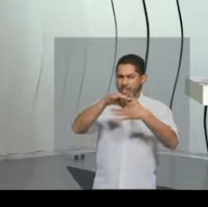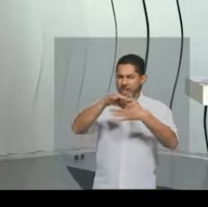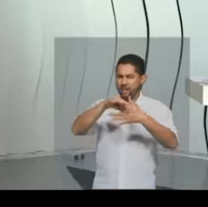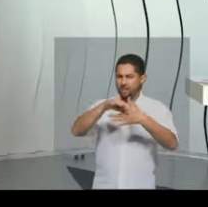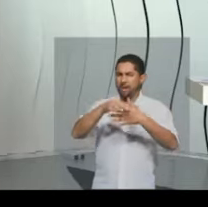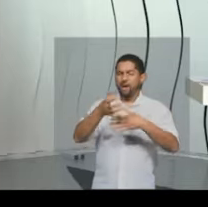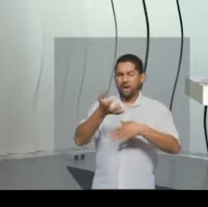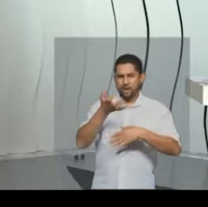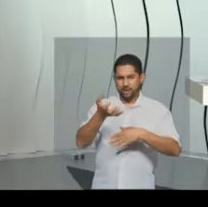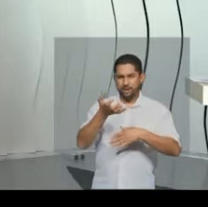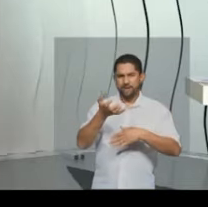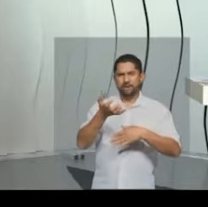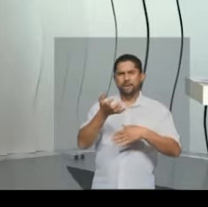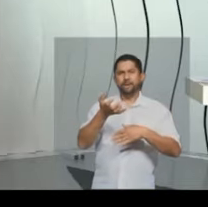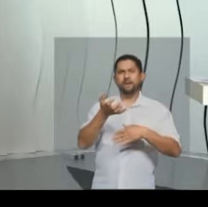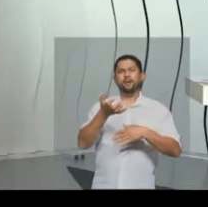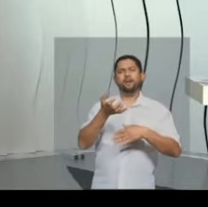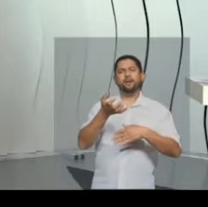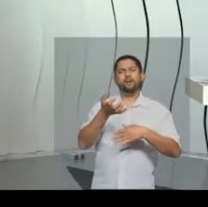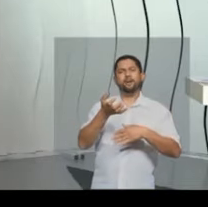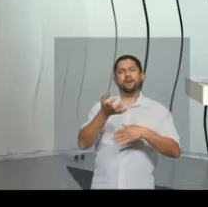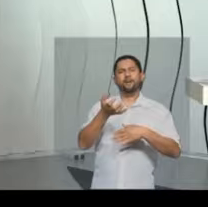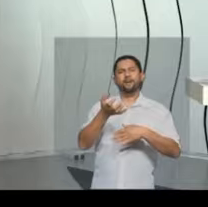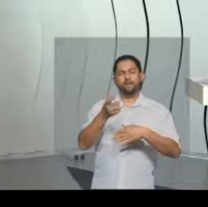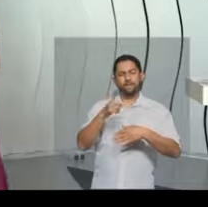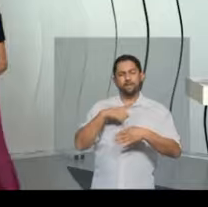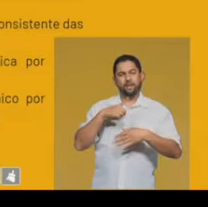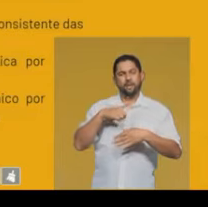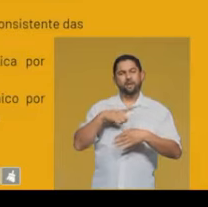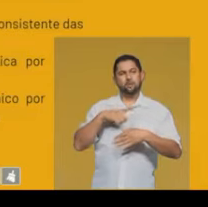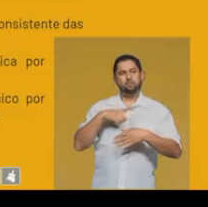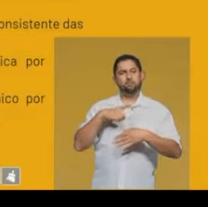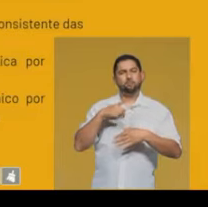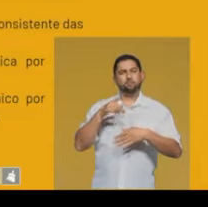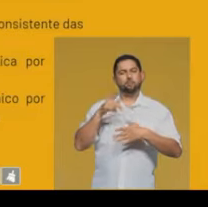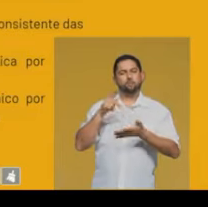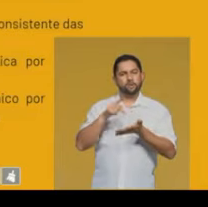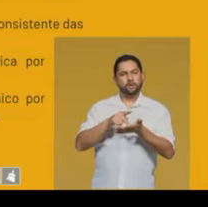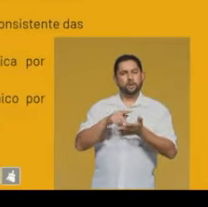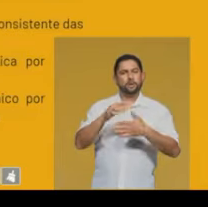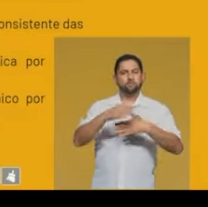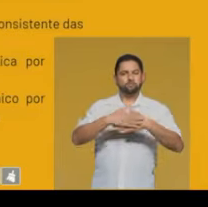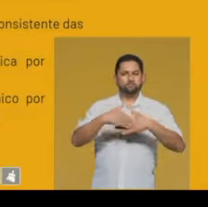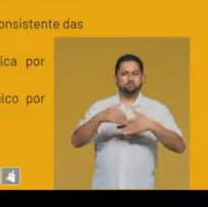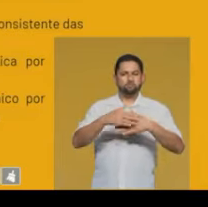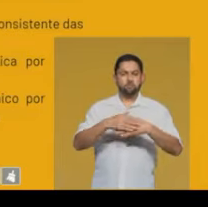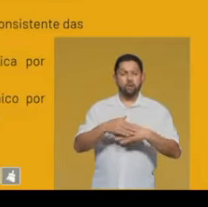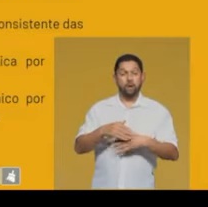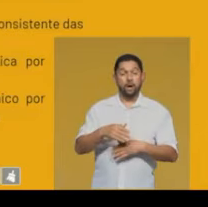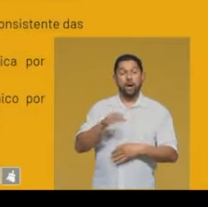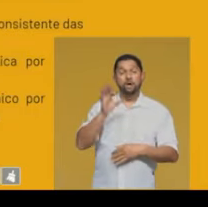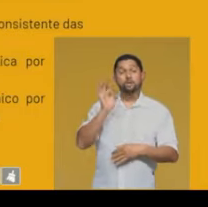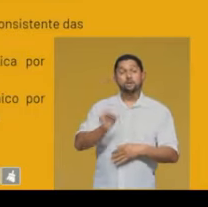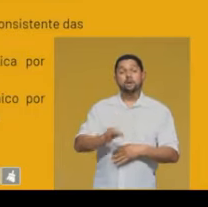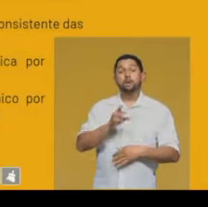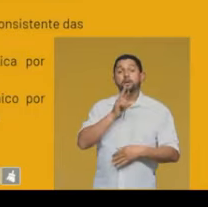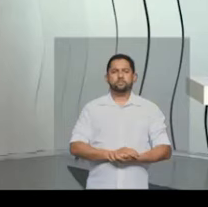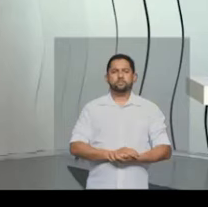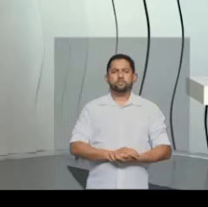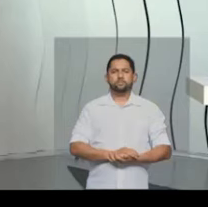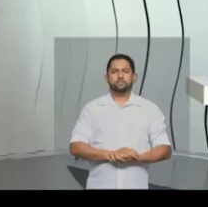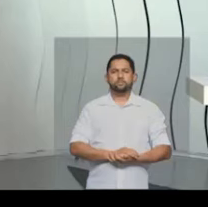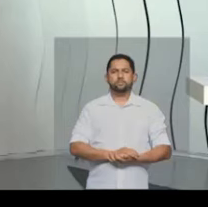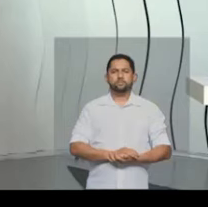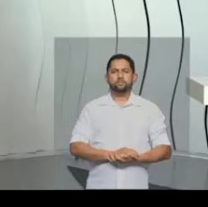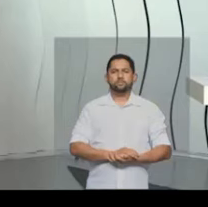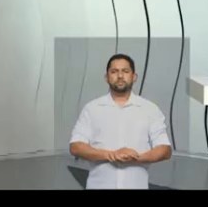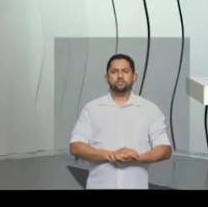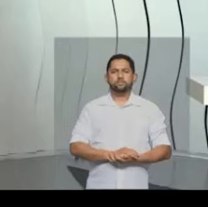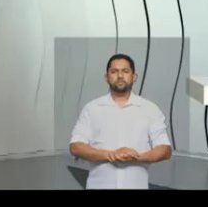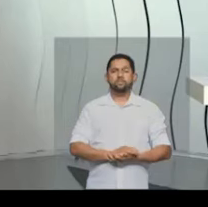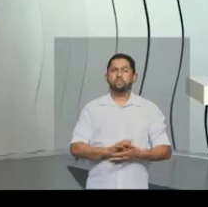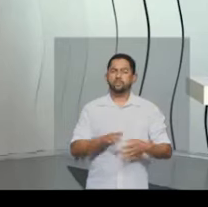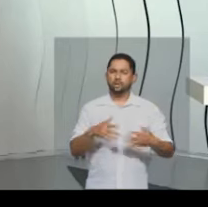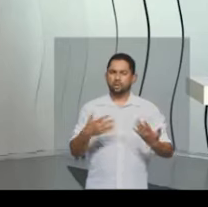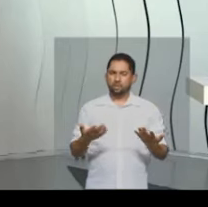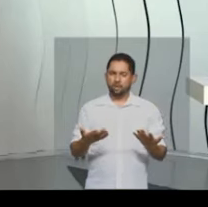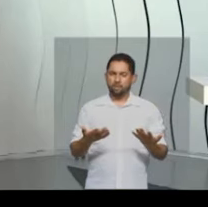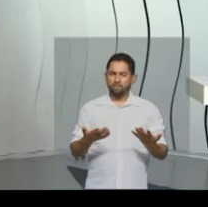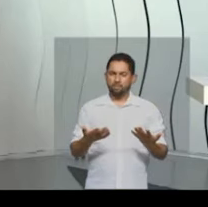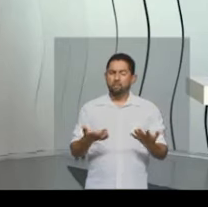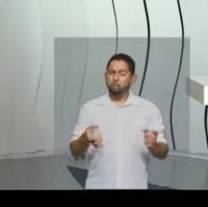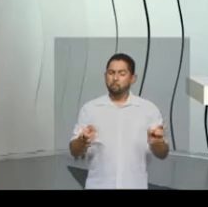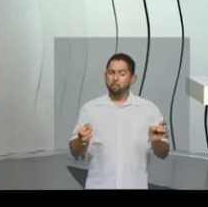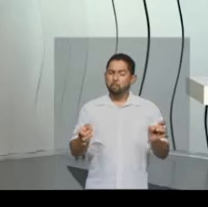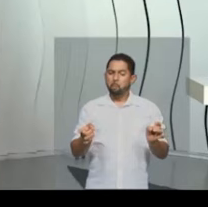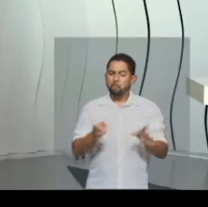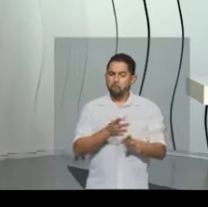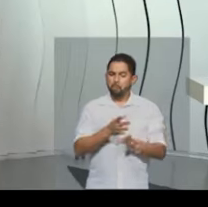sabe que a alternativa correta é a letra D. Com isso,